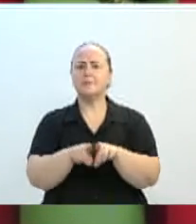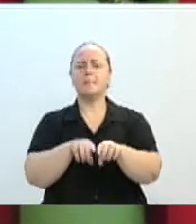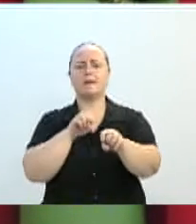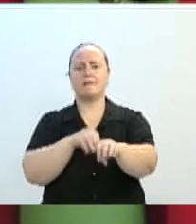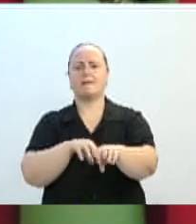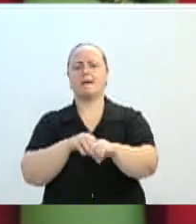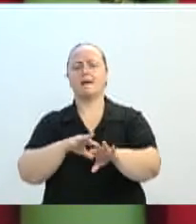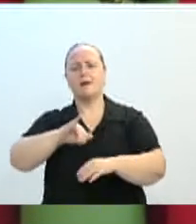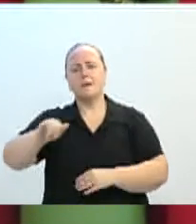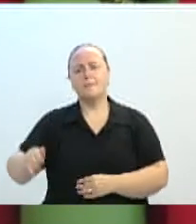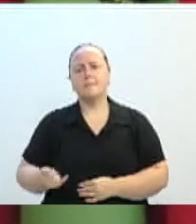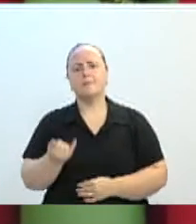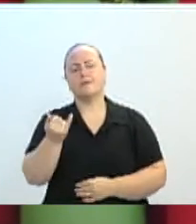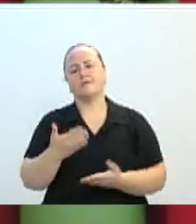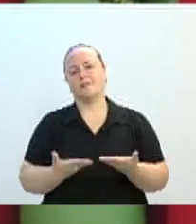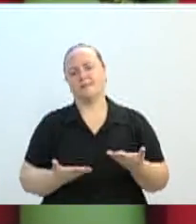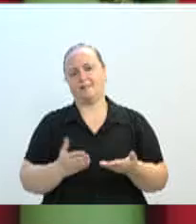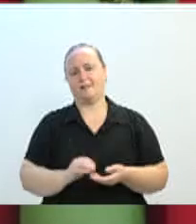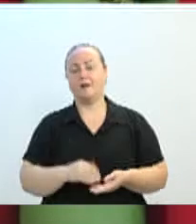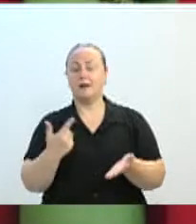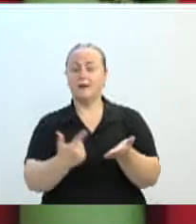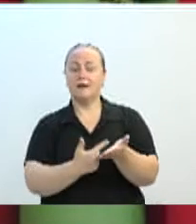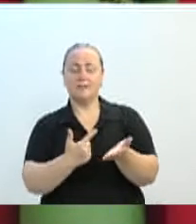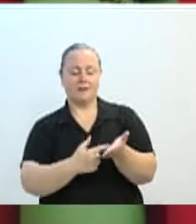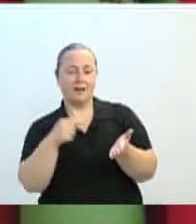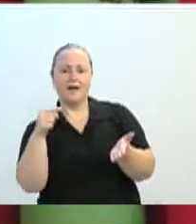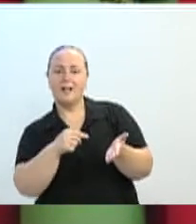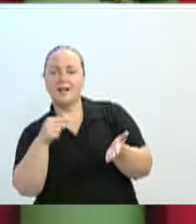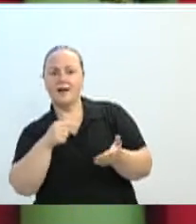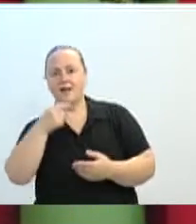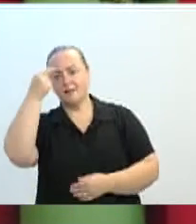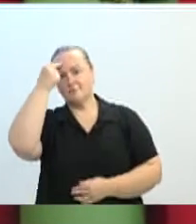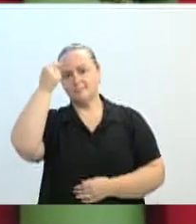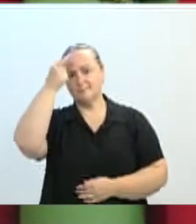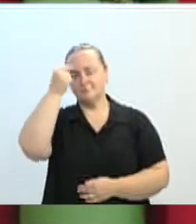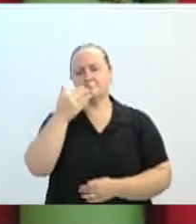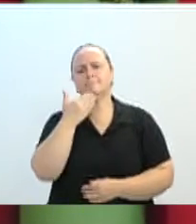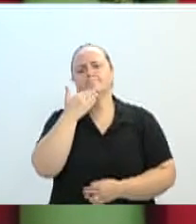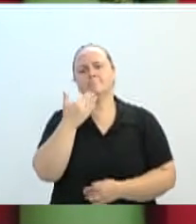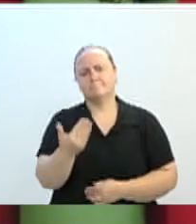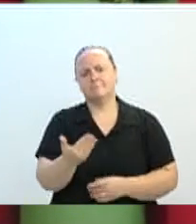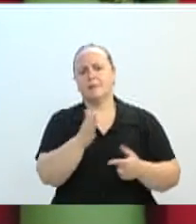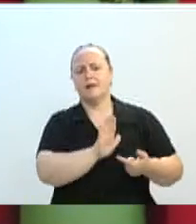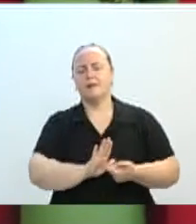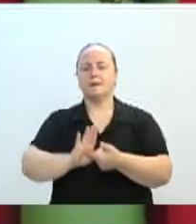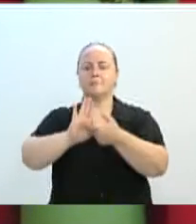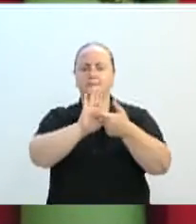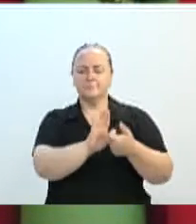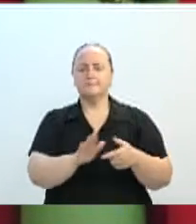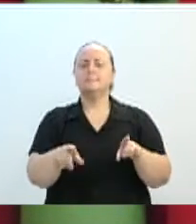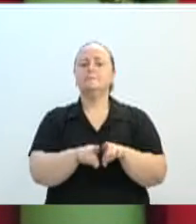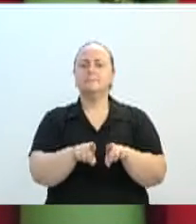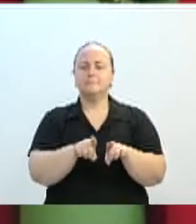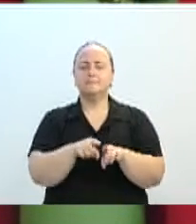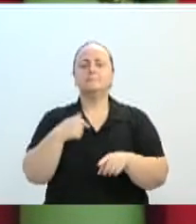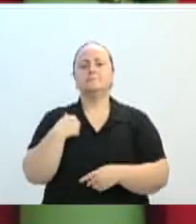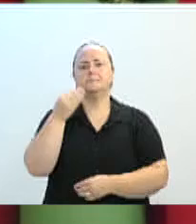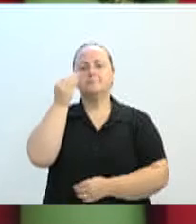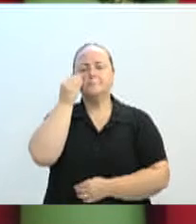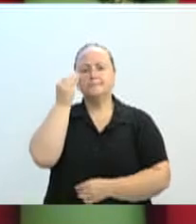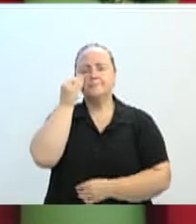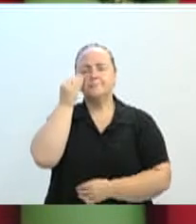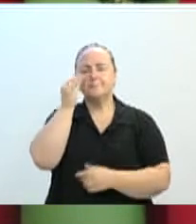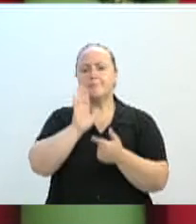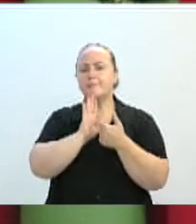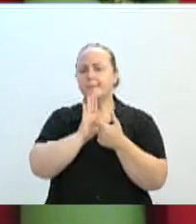educação tá aqui disponível para os alunos da faculdade peça ponte que isso possa ser apresentado vou tentar expor